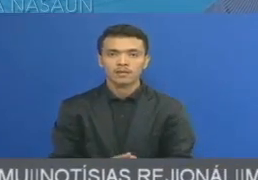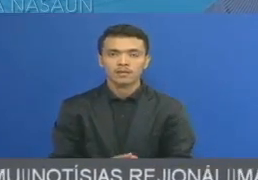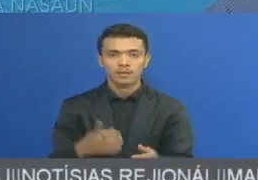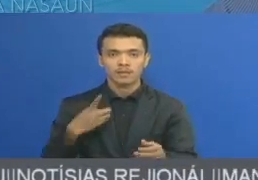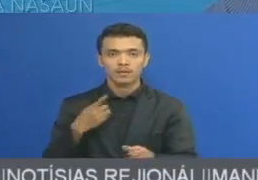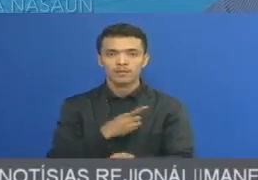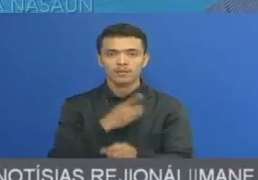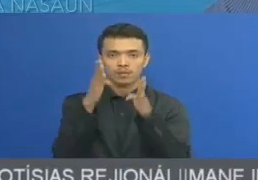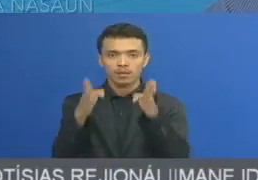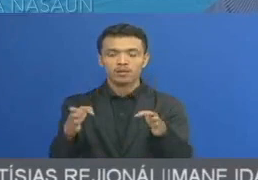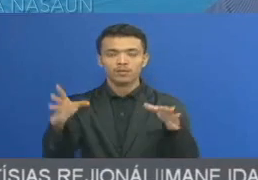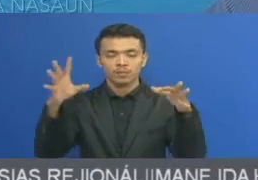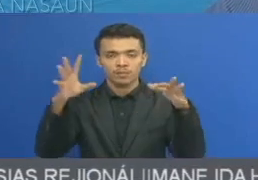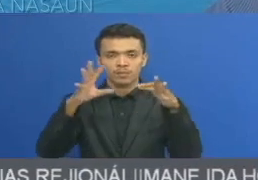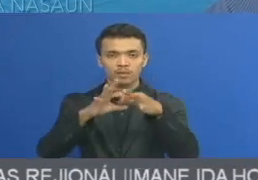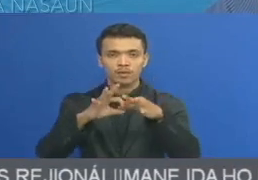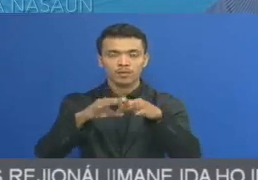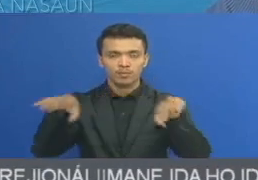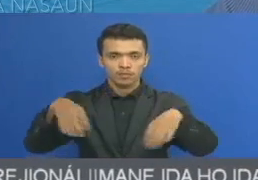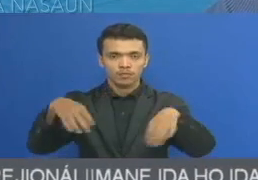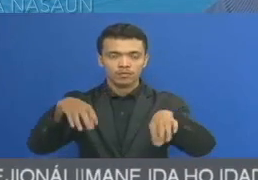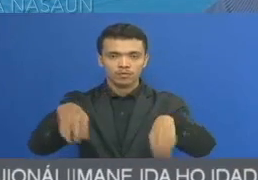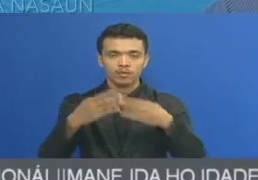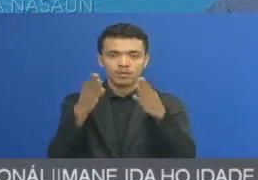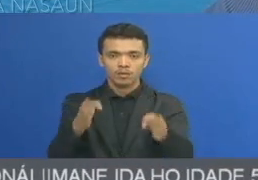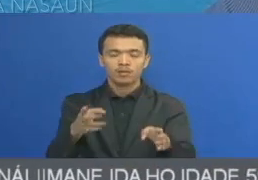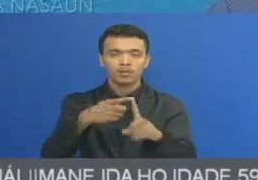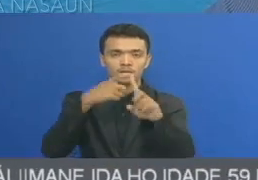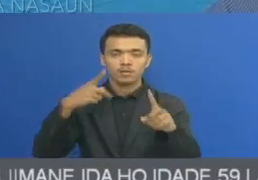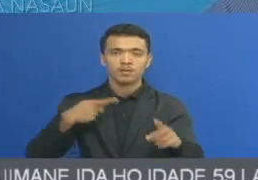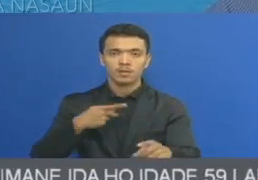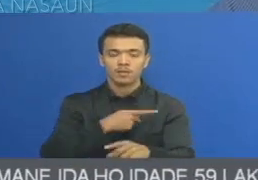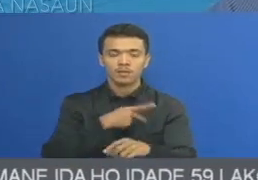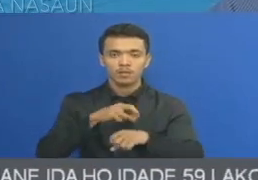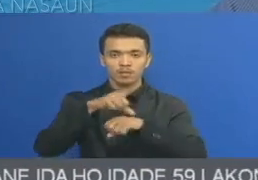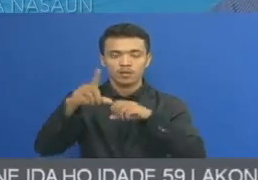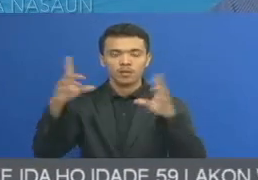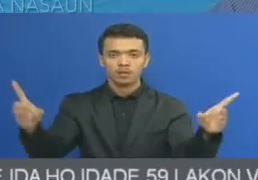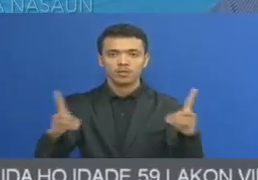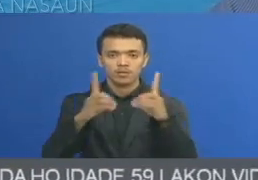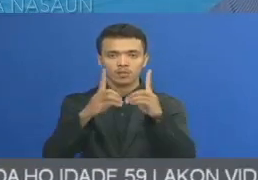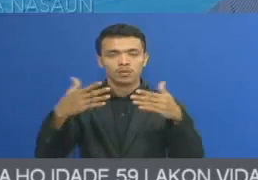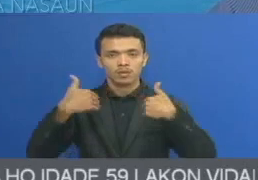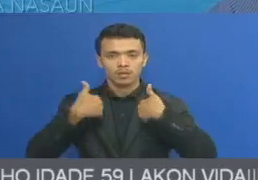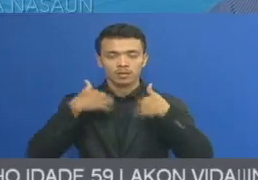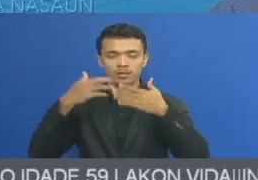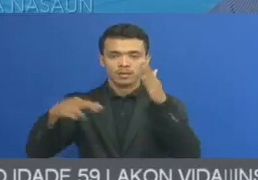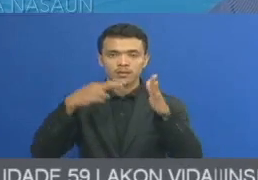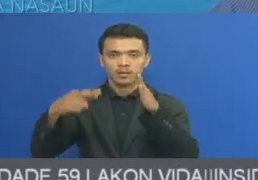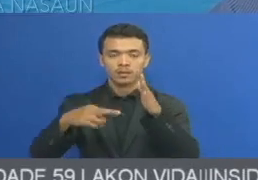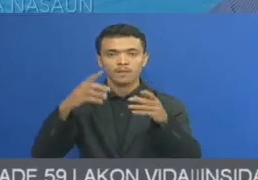deputados que membro ou esse funcionário ser parlamento nem a soro. E as regras, não é se cara